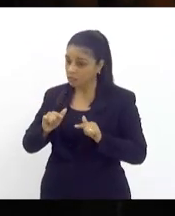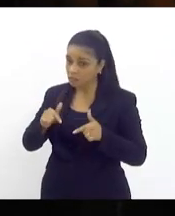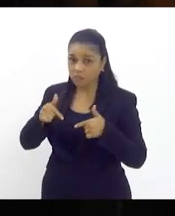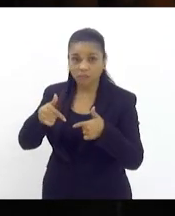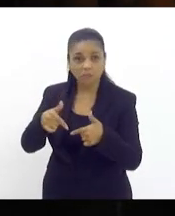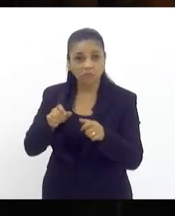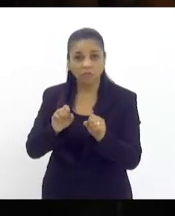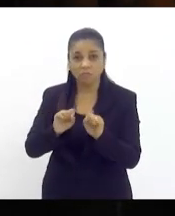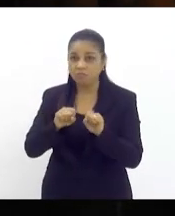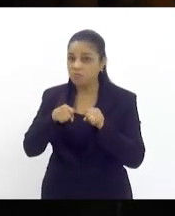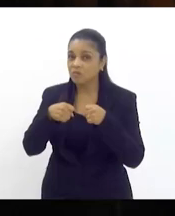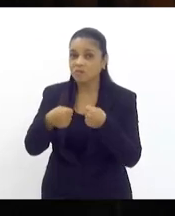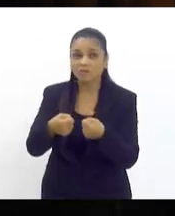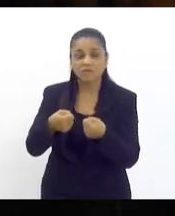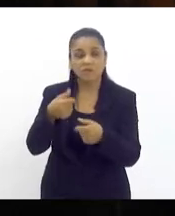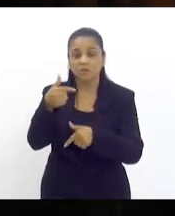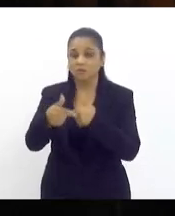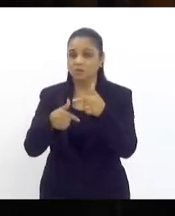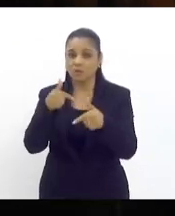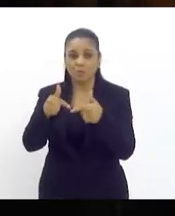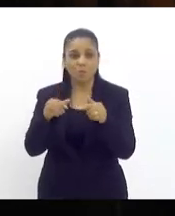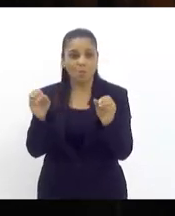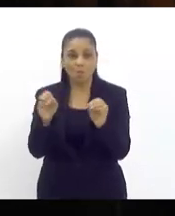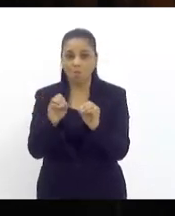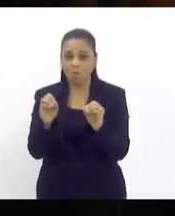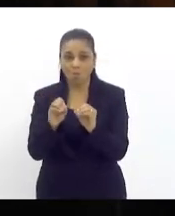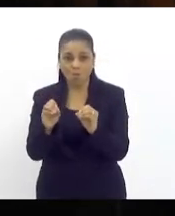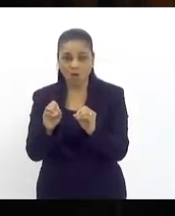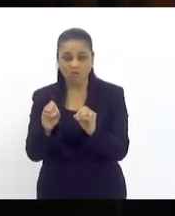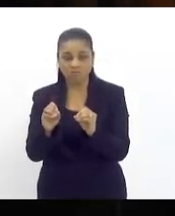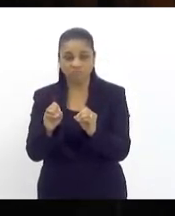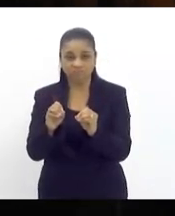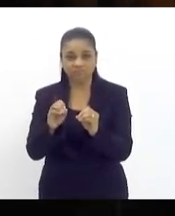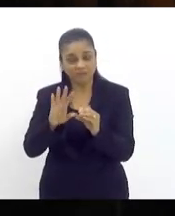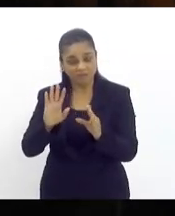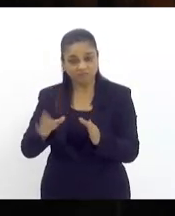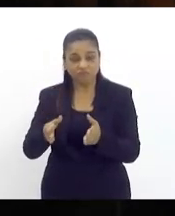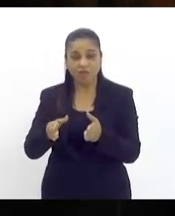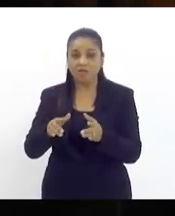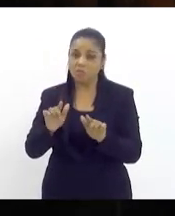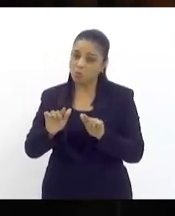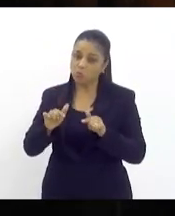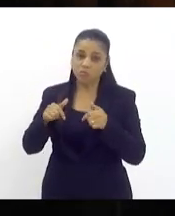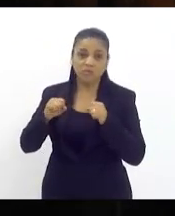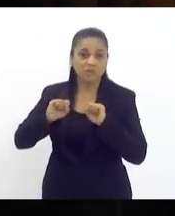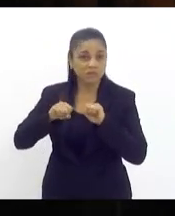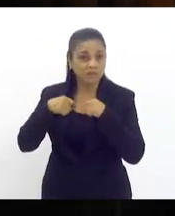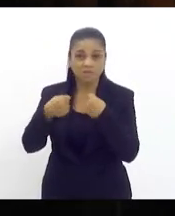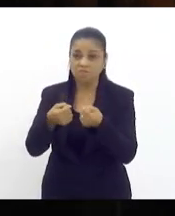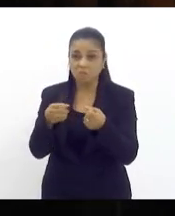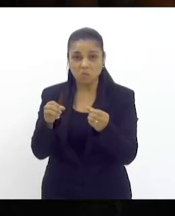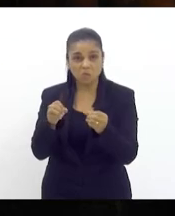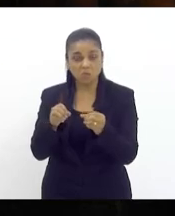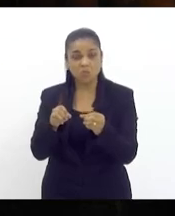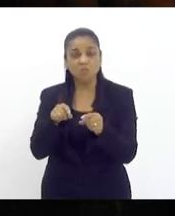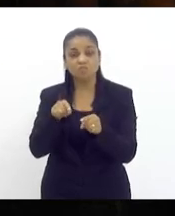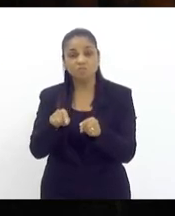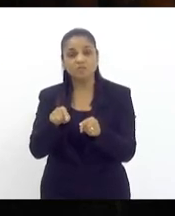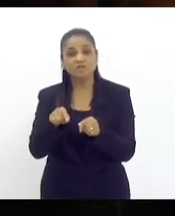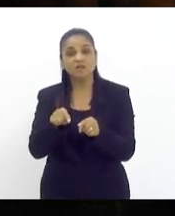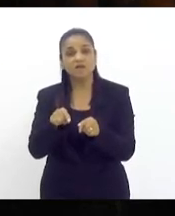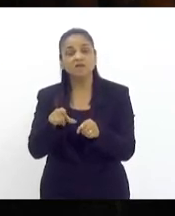trabalhador que é a sua essência genuína desde a sua Gênese não defender o trabalhador Ainda teve